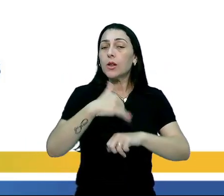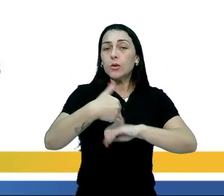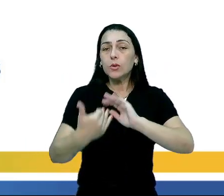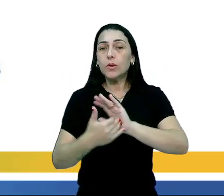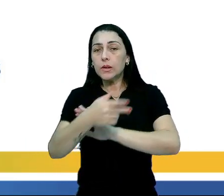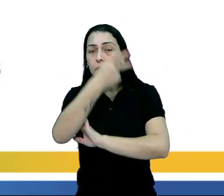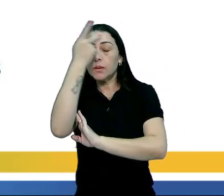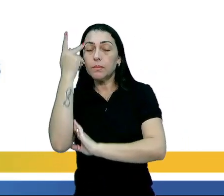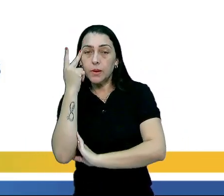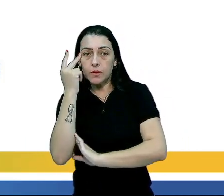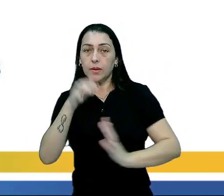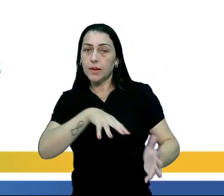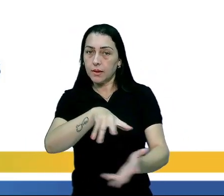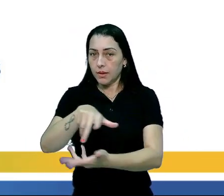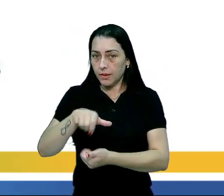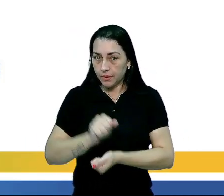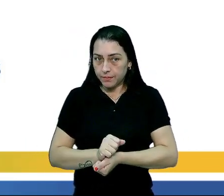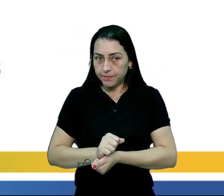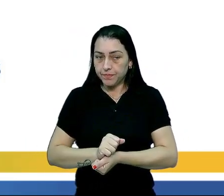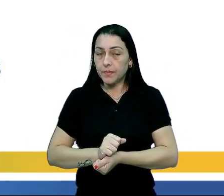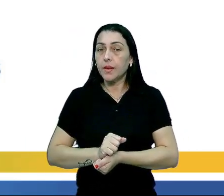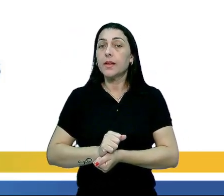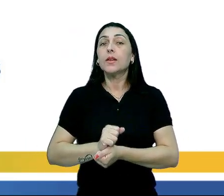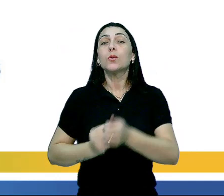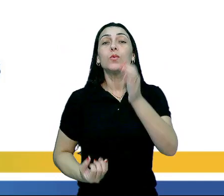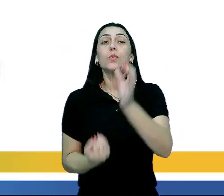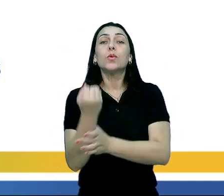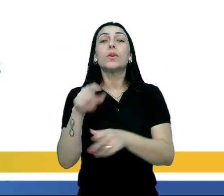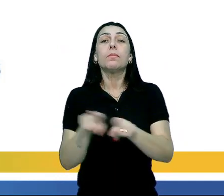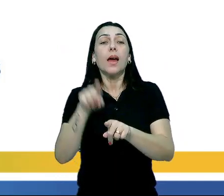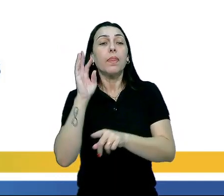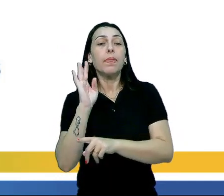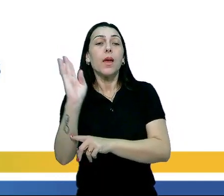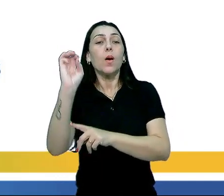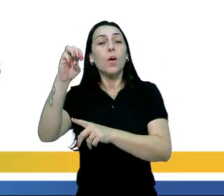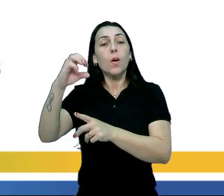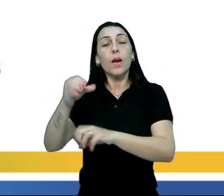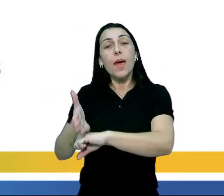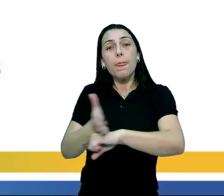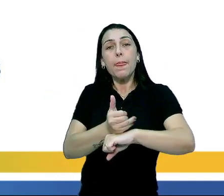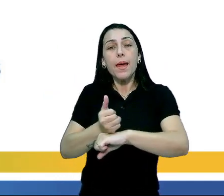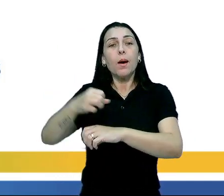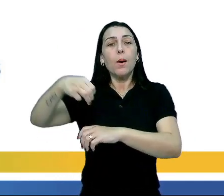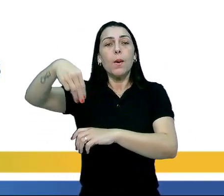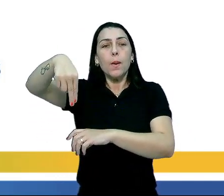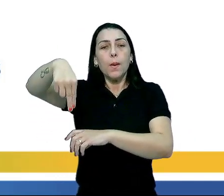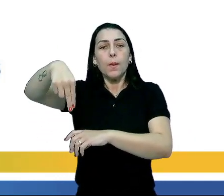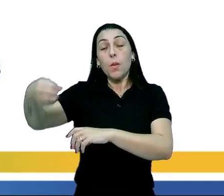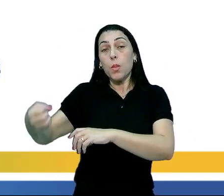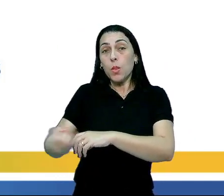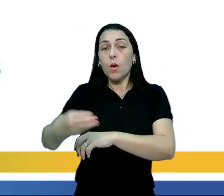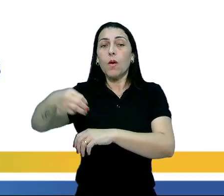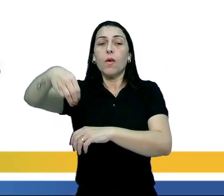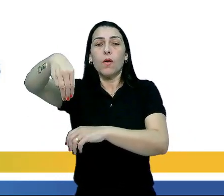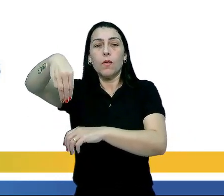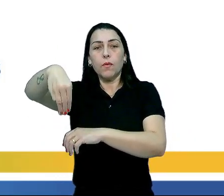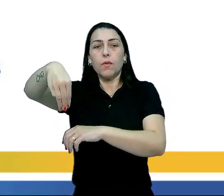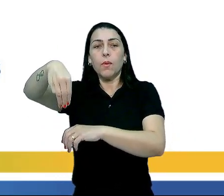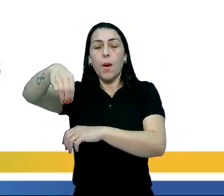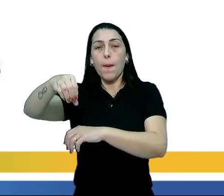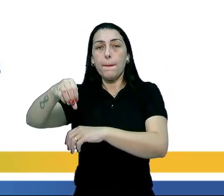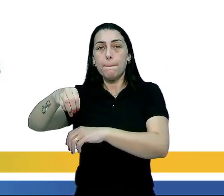todas essas pessoas na Terra. Surge, então, a teoria neomalthusiana, e diz que